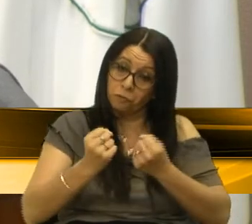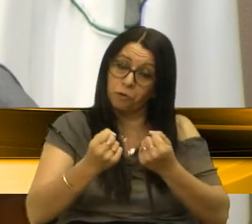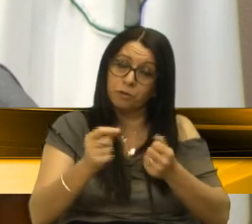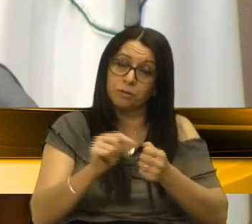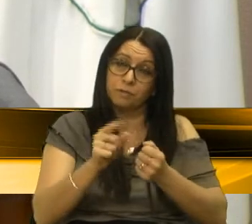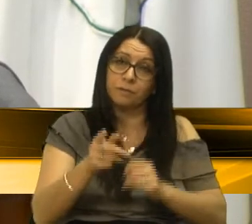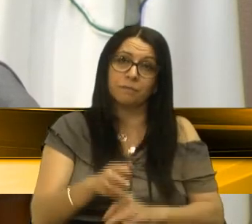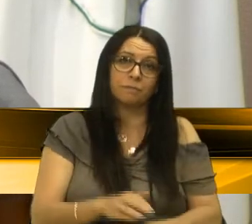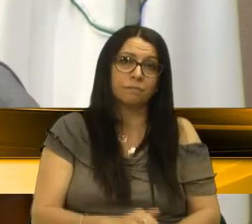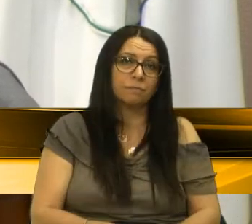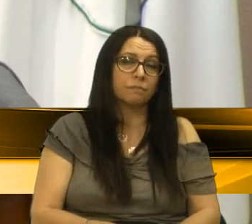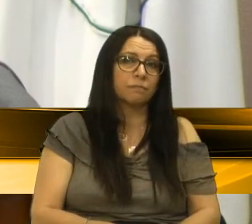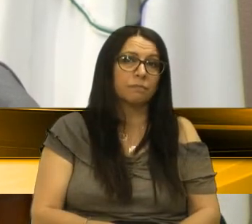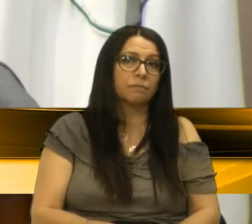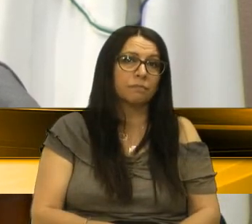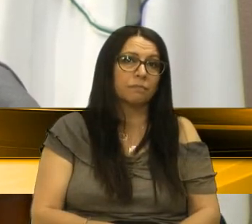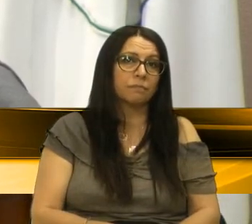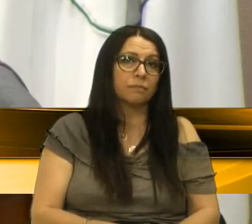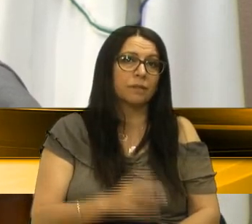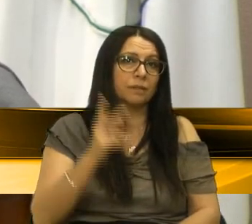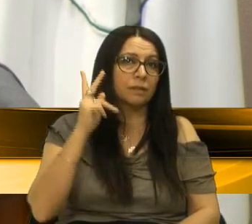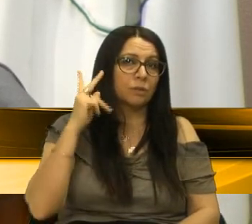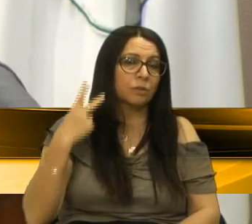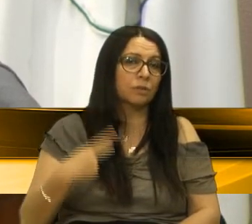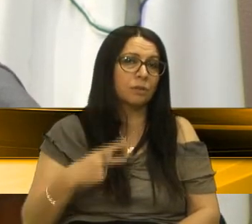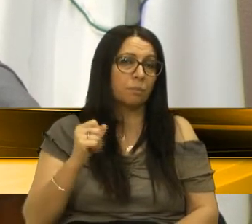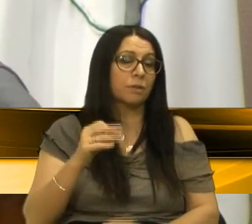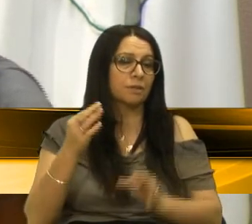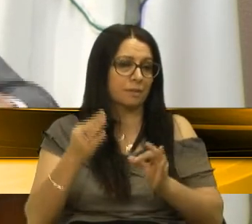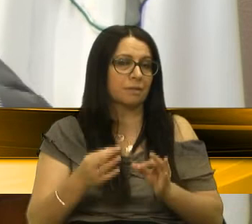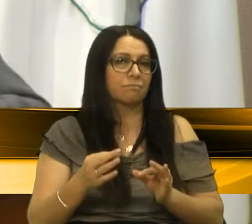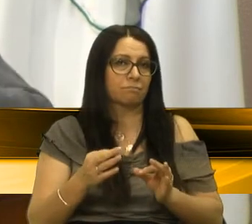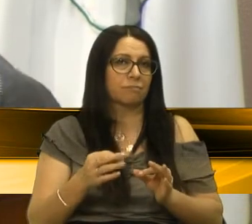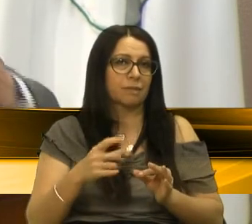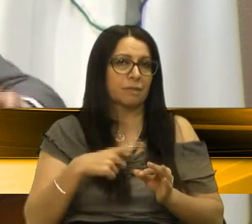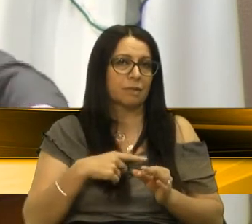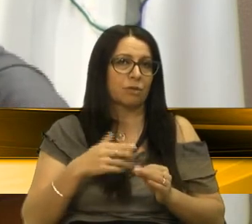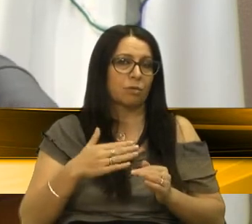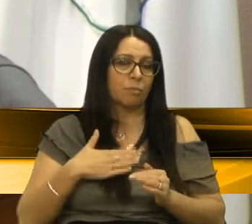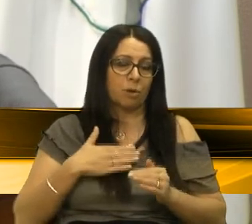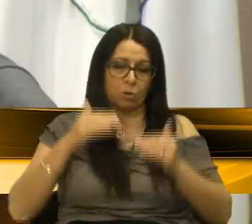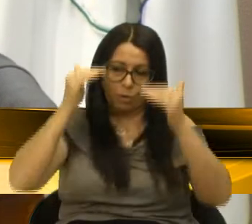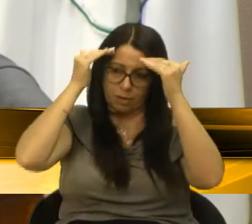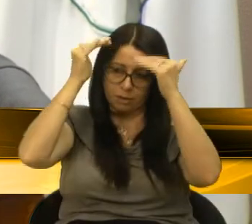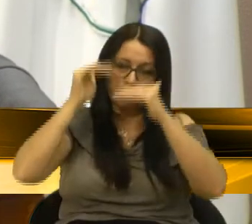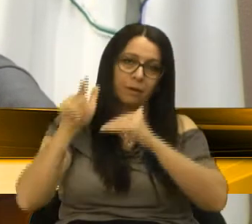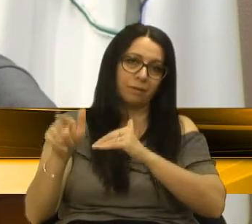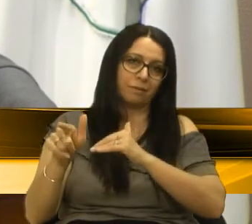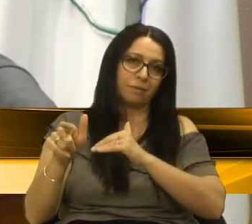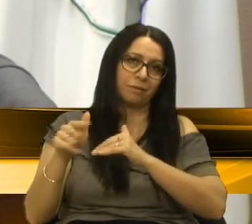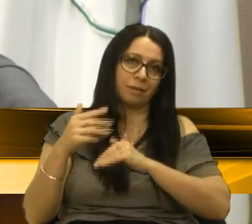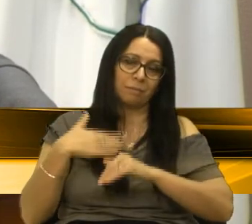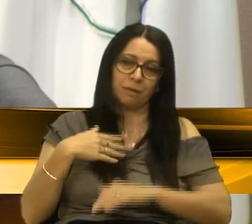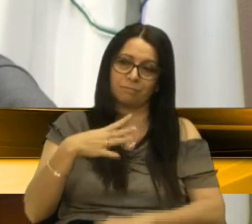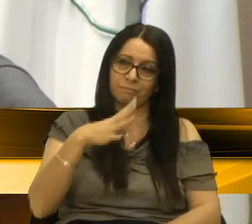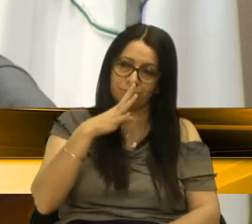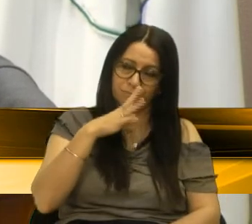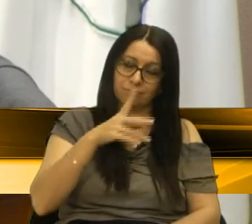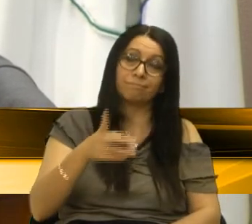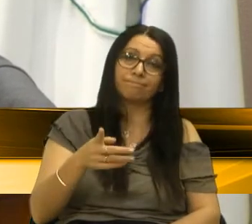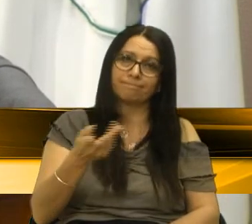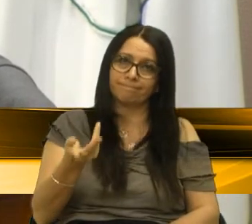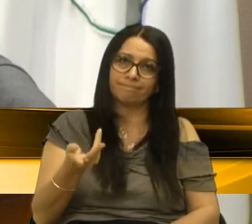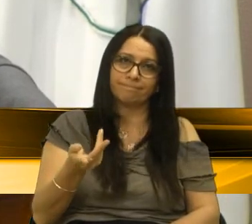fazendo. A gente reconhece e pode ter certeza, tem o meu respeito e a minha admiração. Agora,